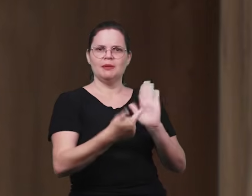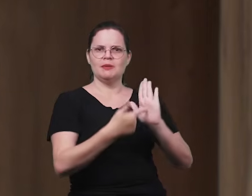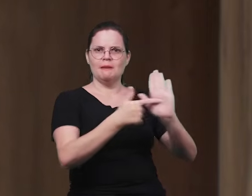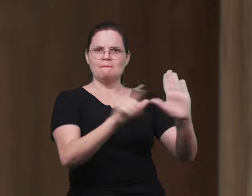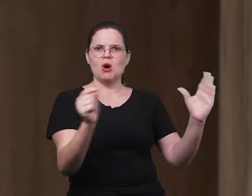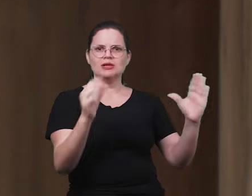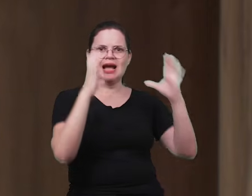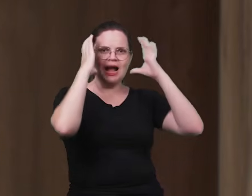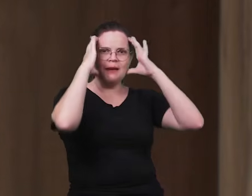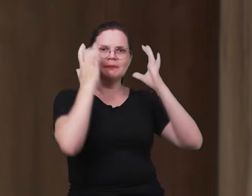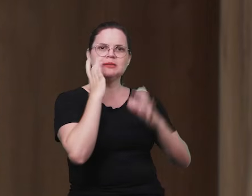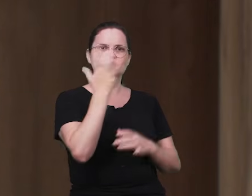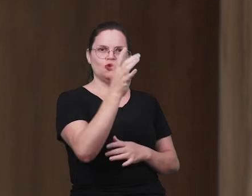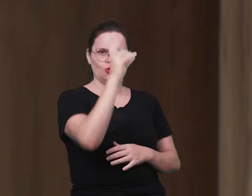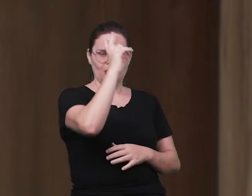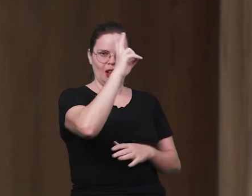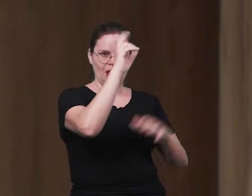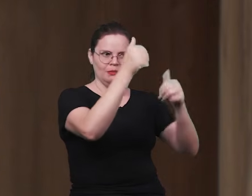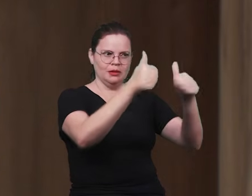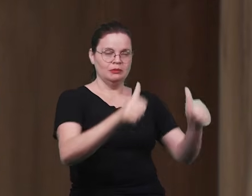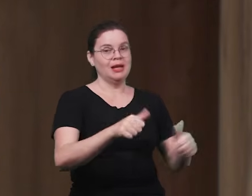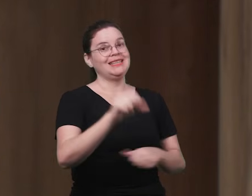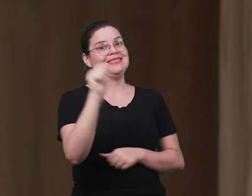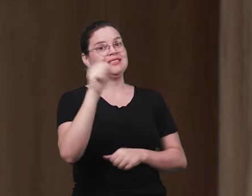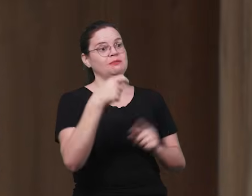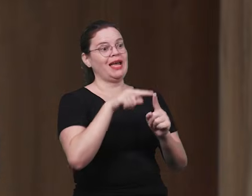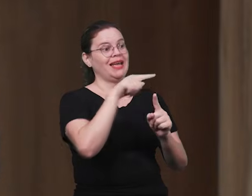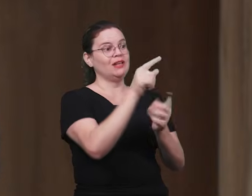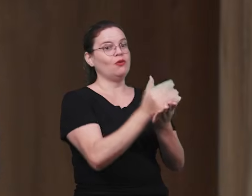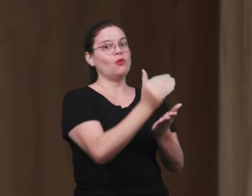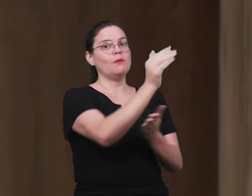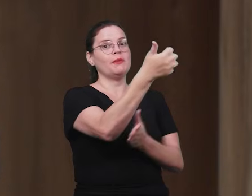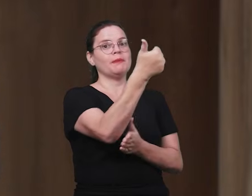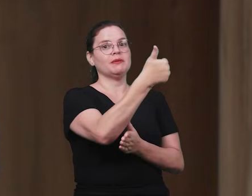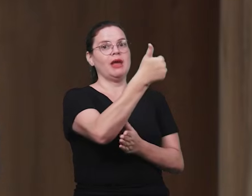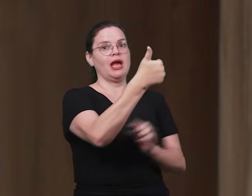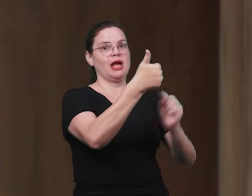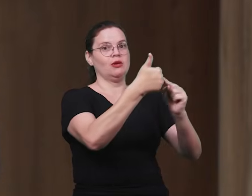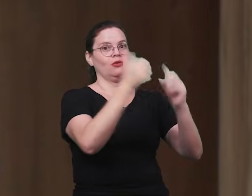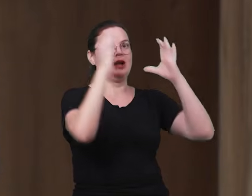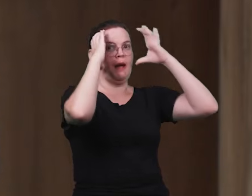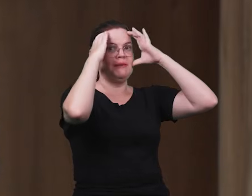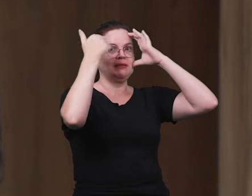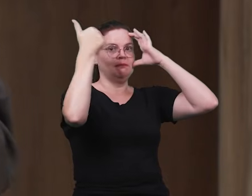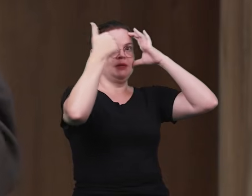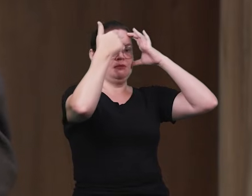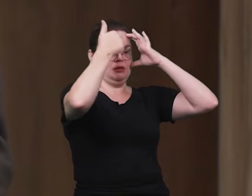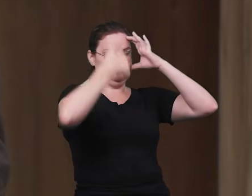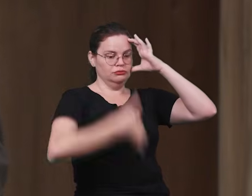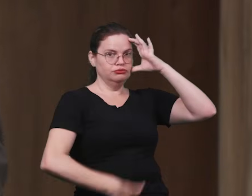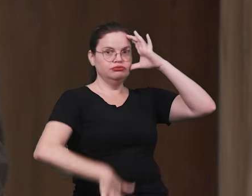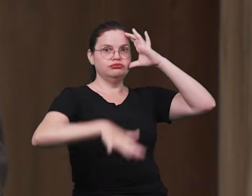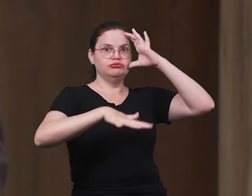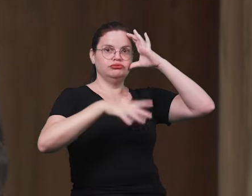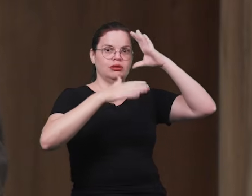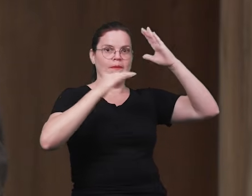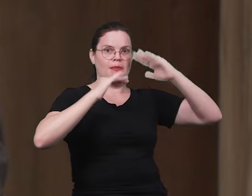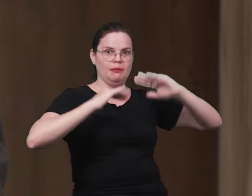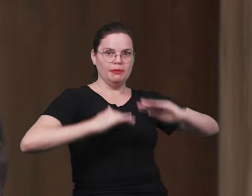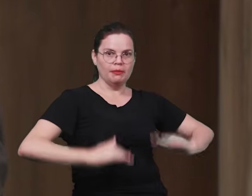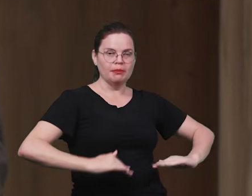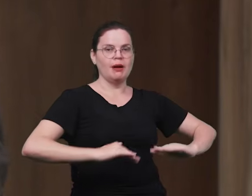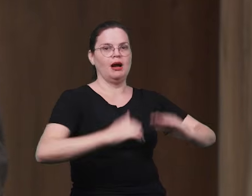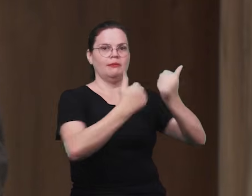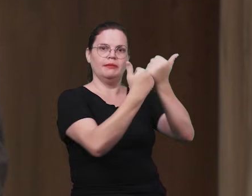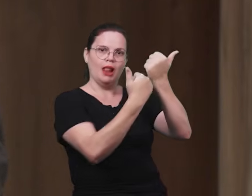de ouro? Sim, ele foi o gerador. Os outros que vieram aproveitaram a